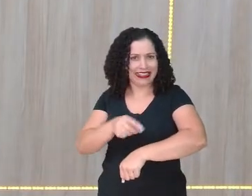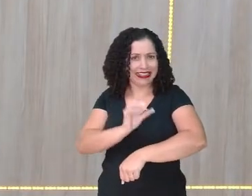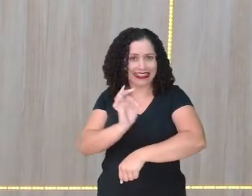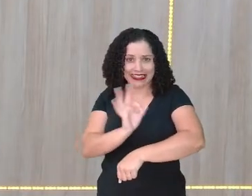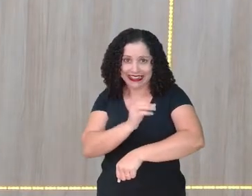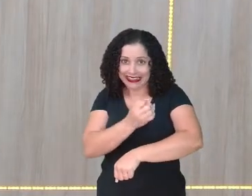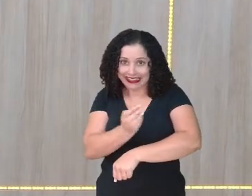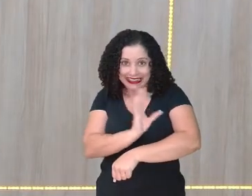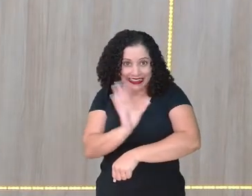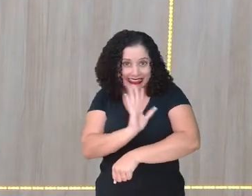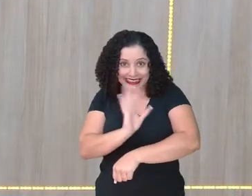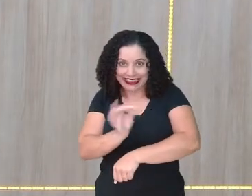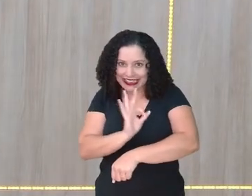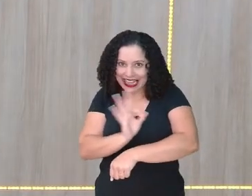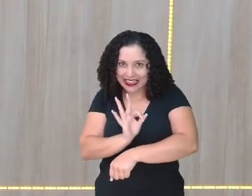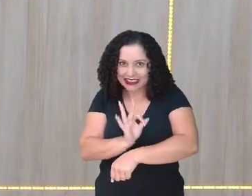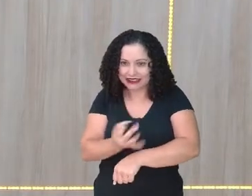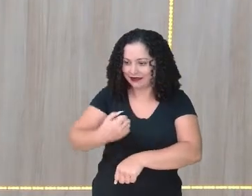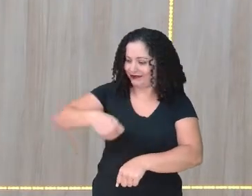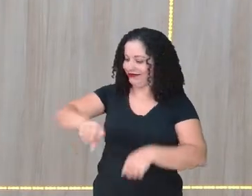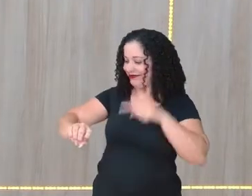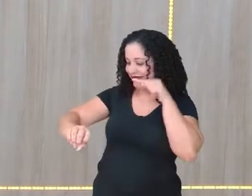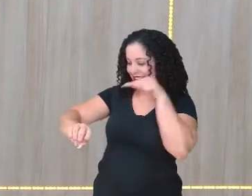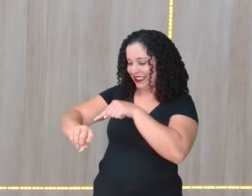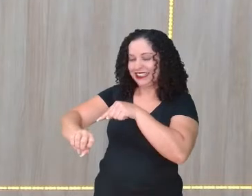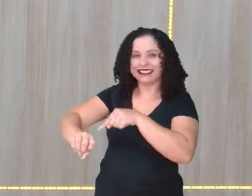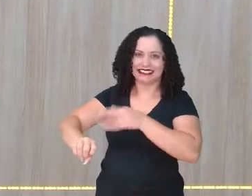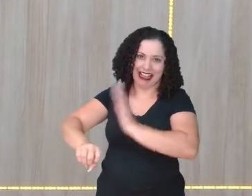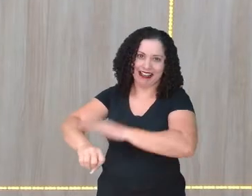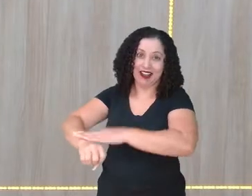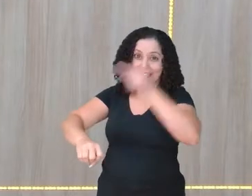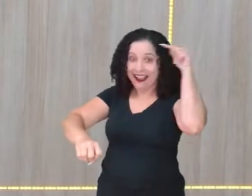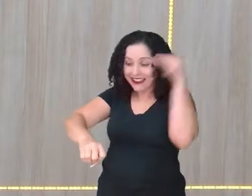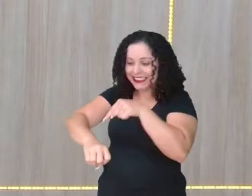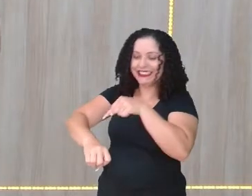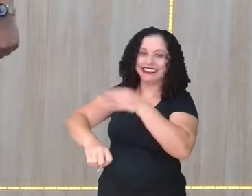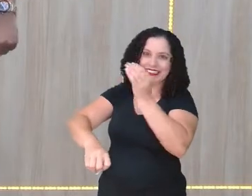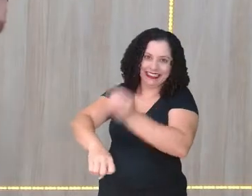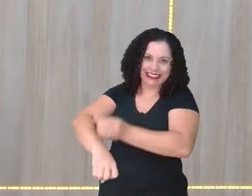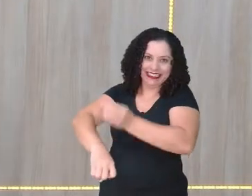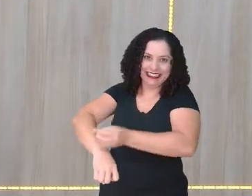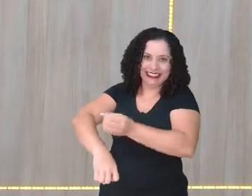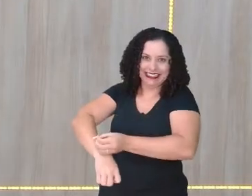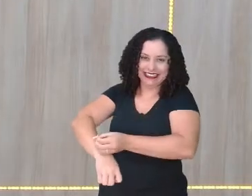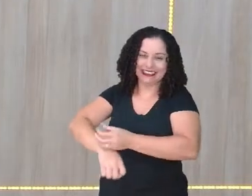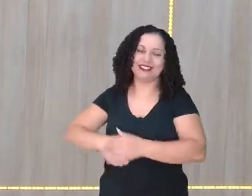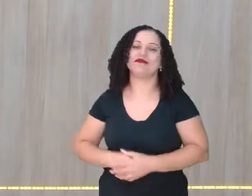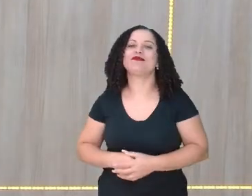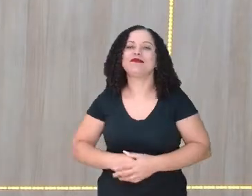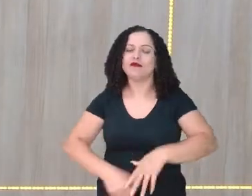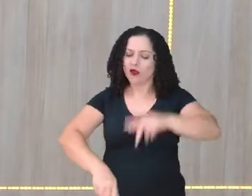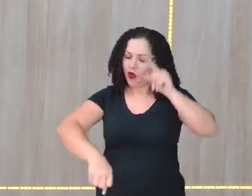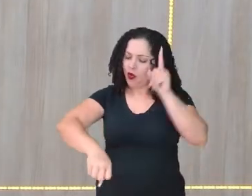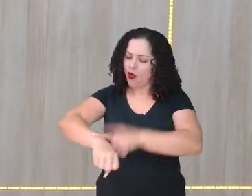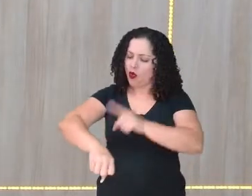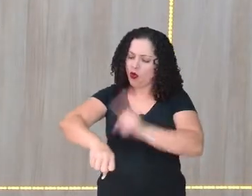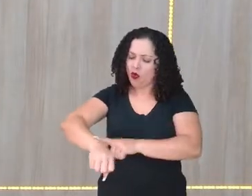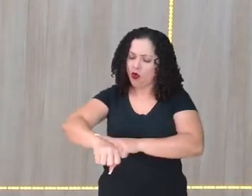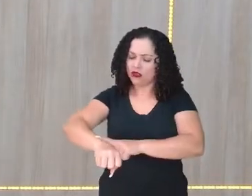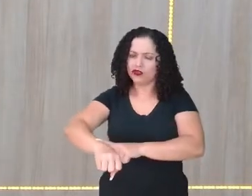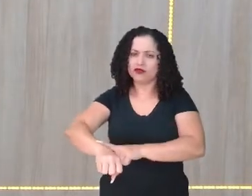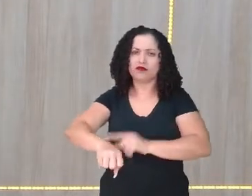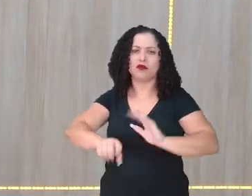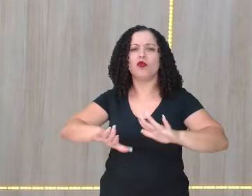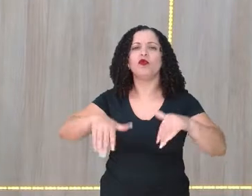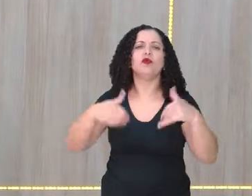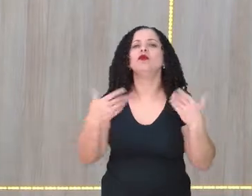relógio. Que horas são? Que horas são, professor? Seu relógio não está aqui. Ai, Jesus Cristo. Que horas são? E aí